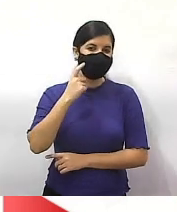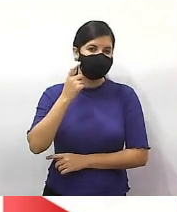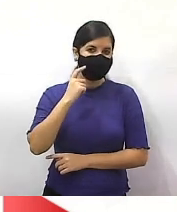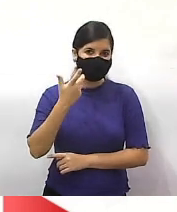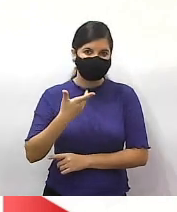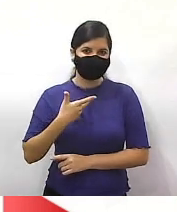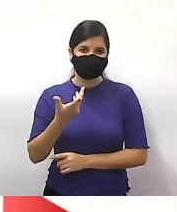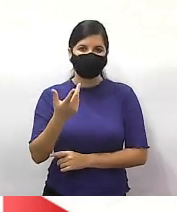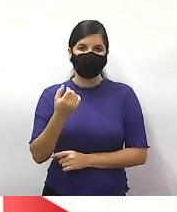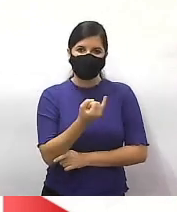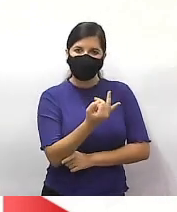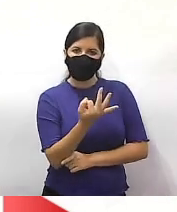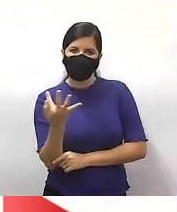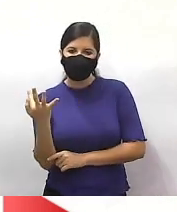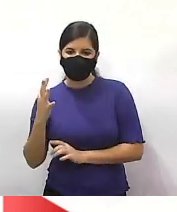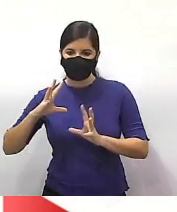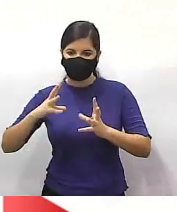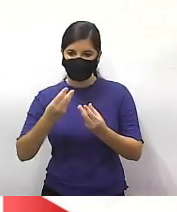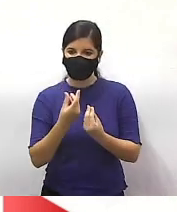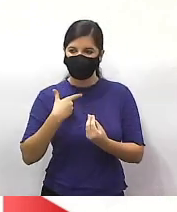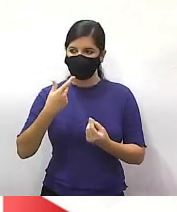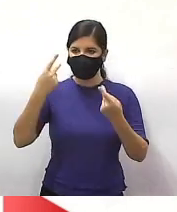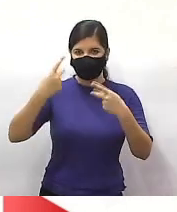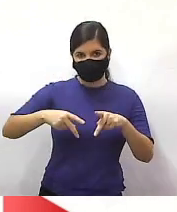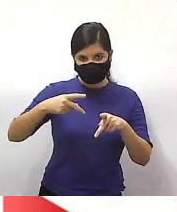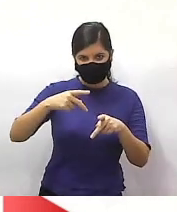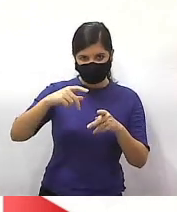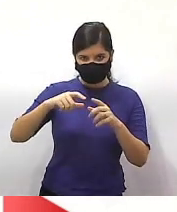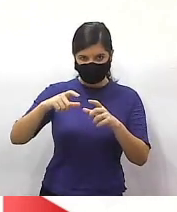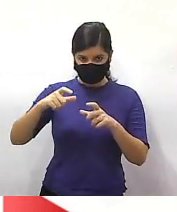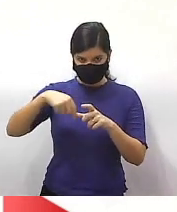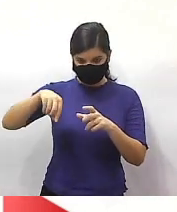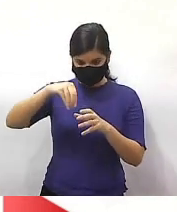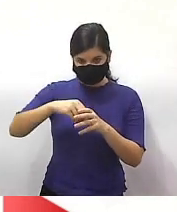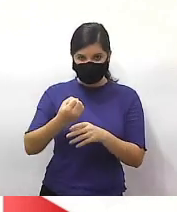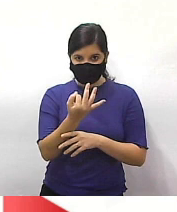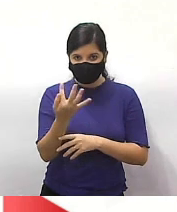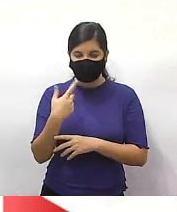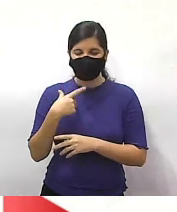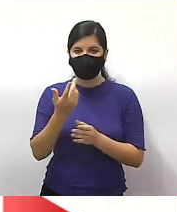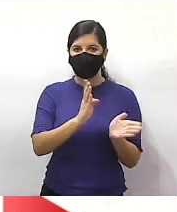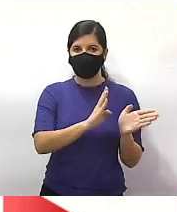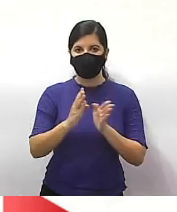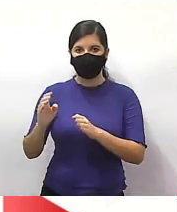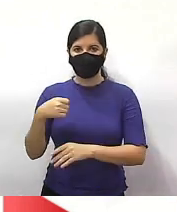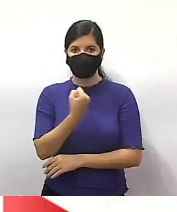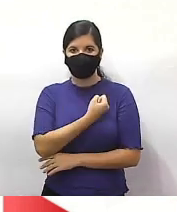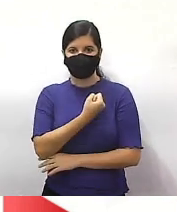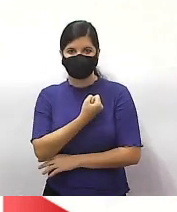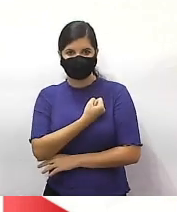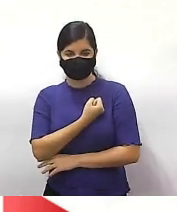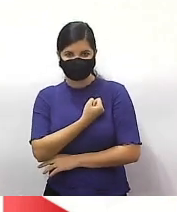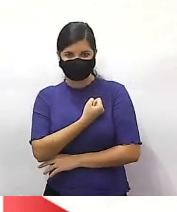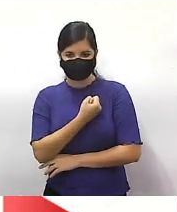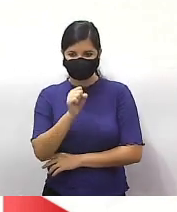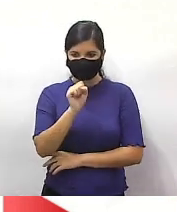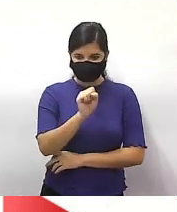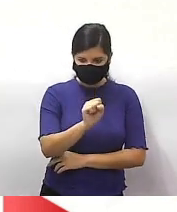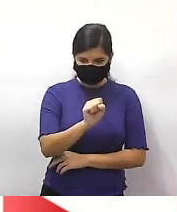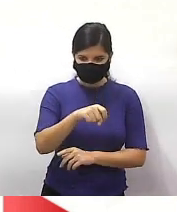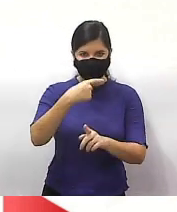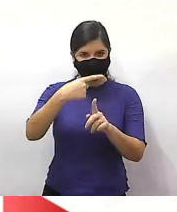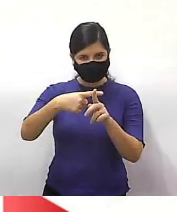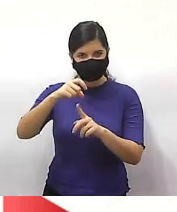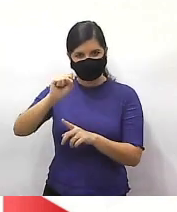contar o total de bombons dos pacotes, ela utiliza a sequência numérica. Ela pode contar 8 mais